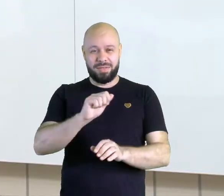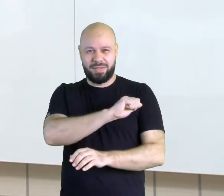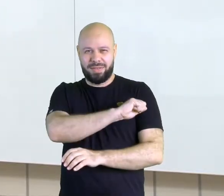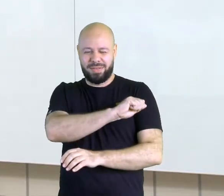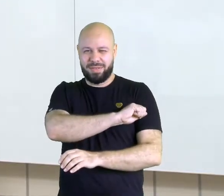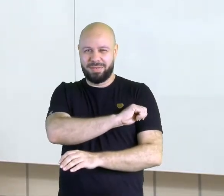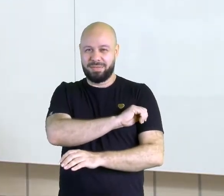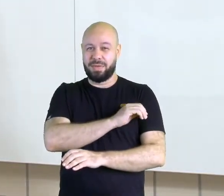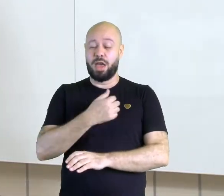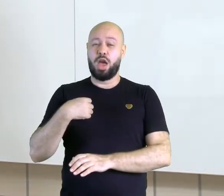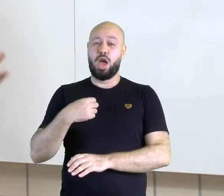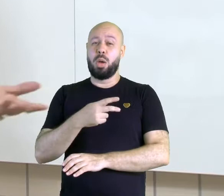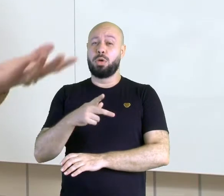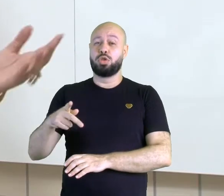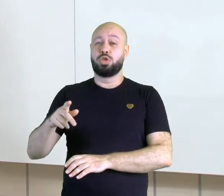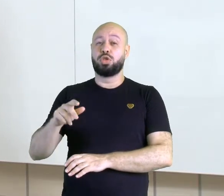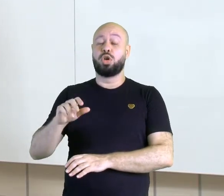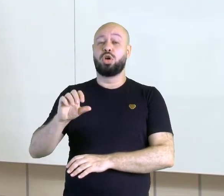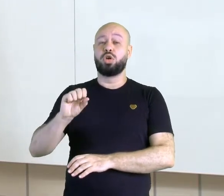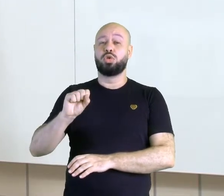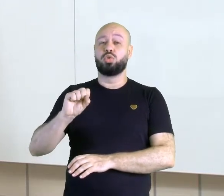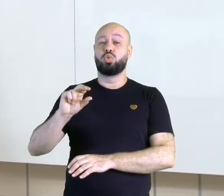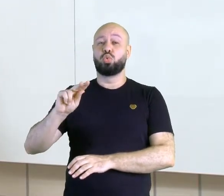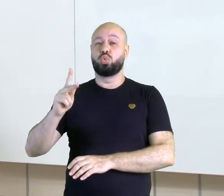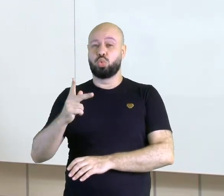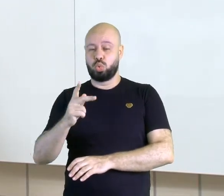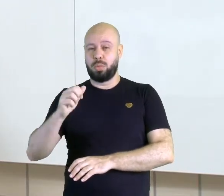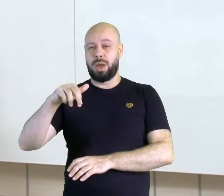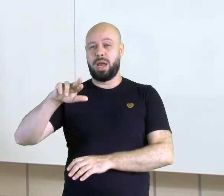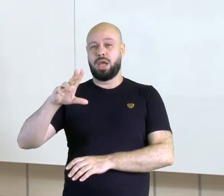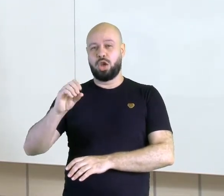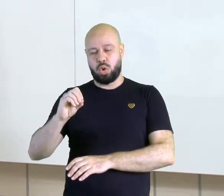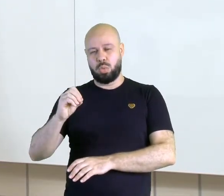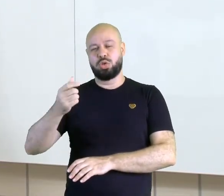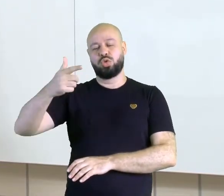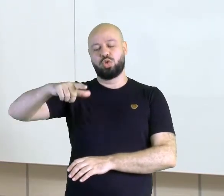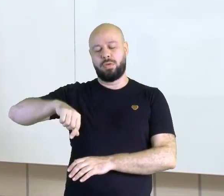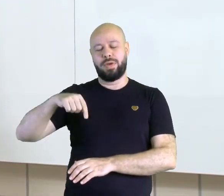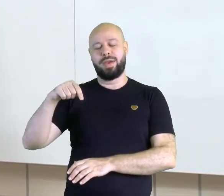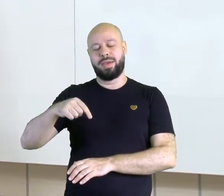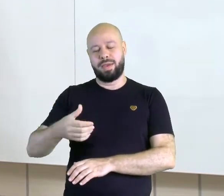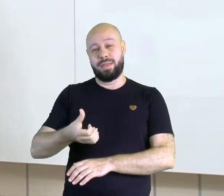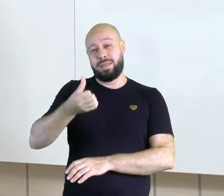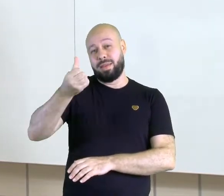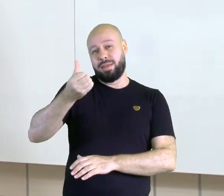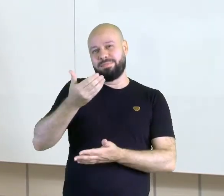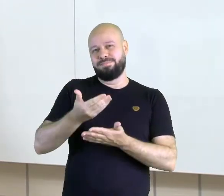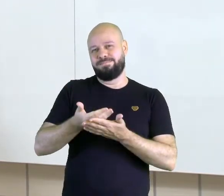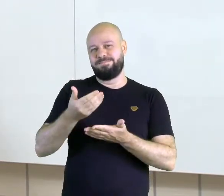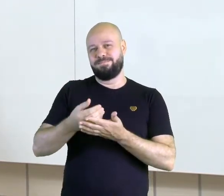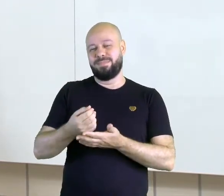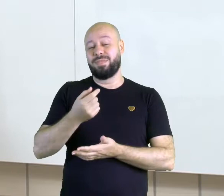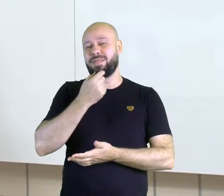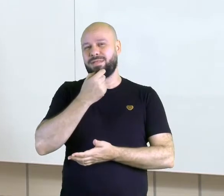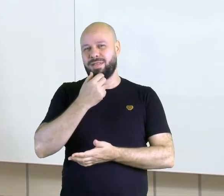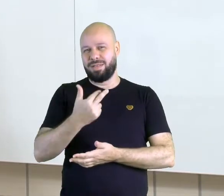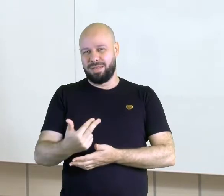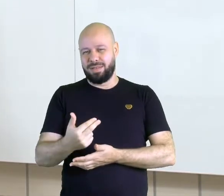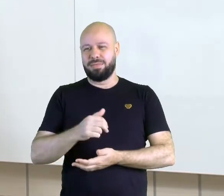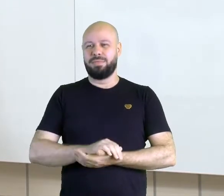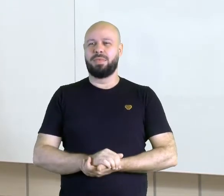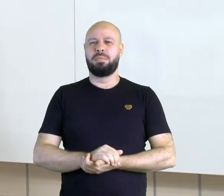students! Eu sou a sua teacher, sou Marinho, e estou novamente aqui com vocês, né, na nossa 6ª aula de língua inglesa, para